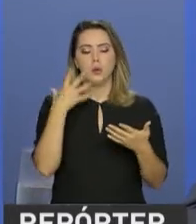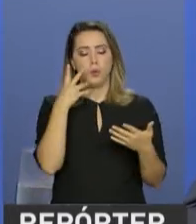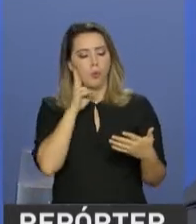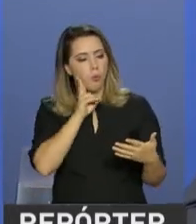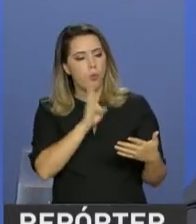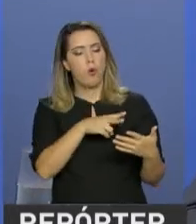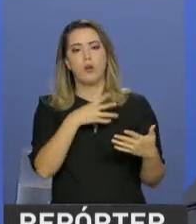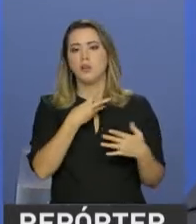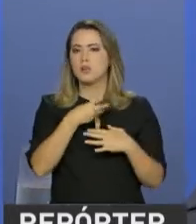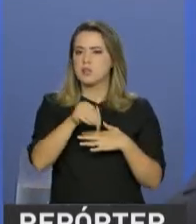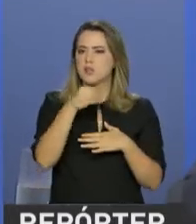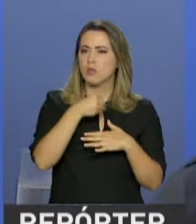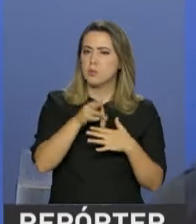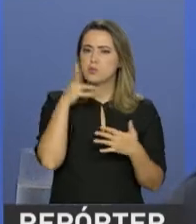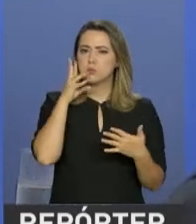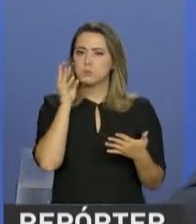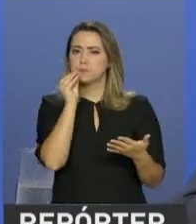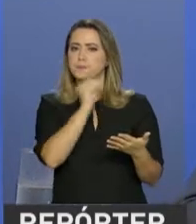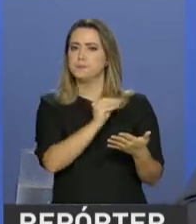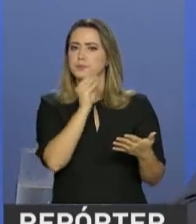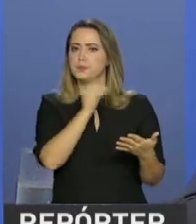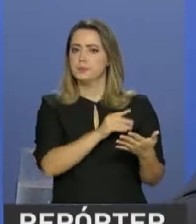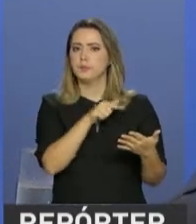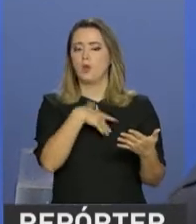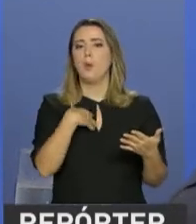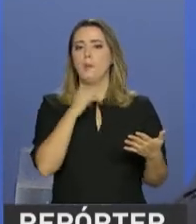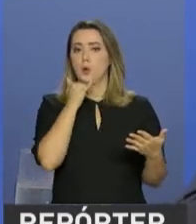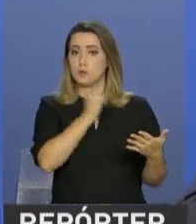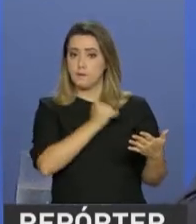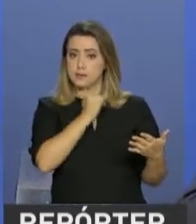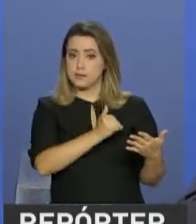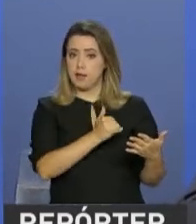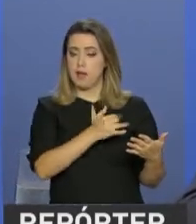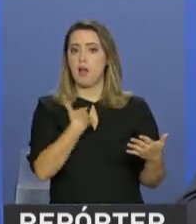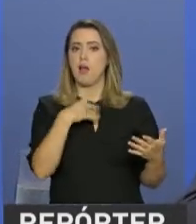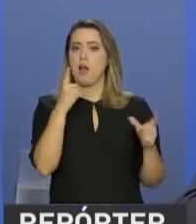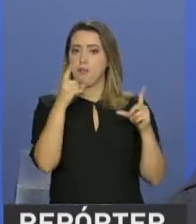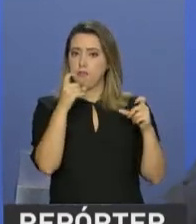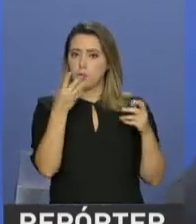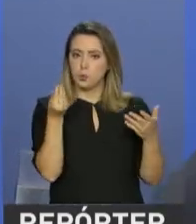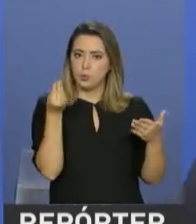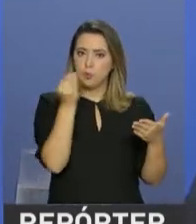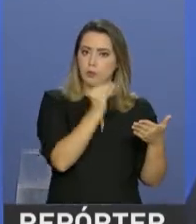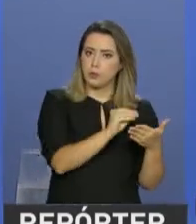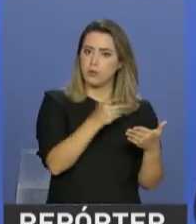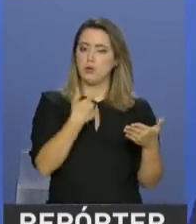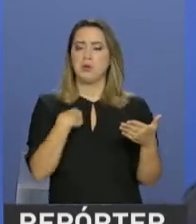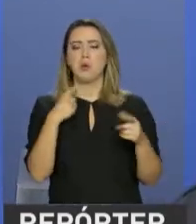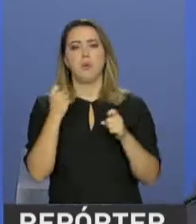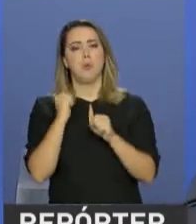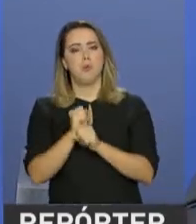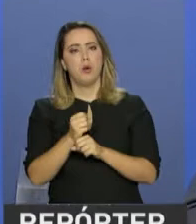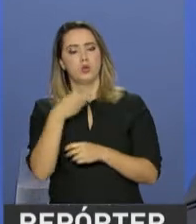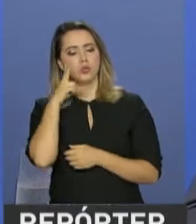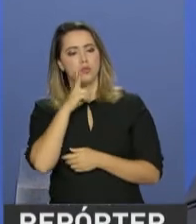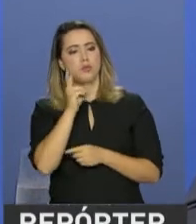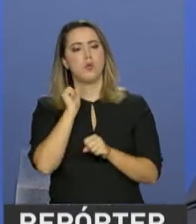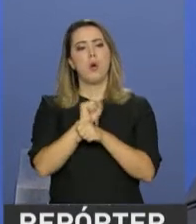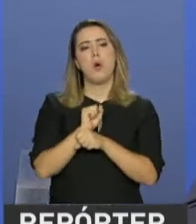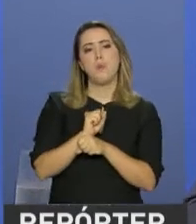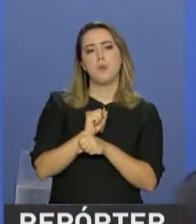informações é fácil enviou inclusive de comentários inclusive de imagens pode mandar se ele chegou a obra